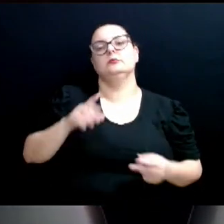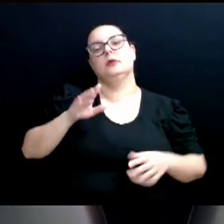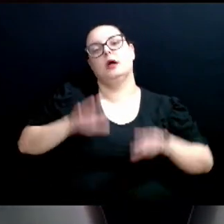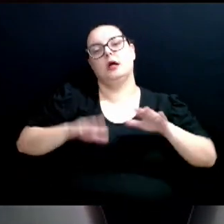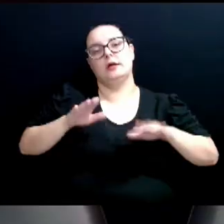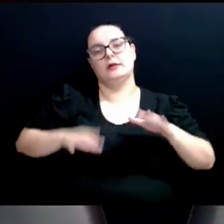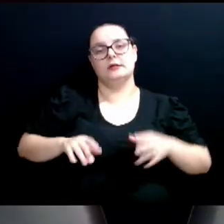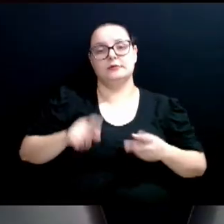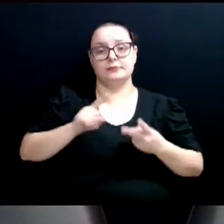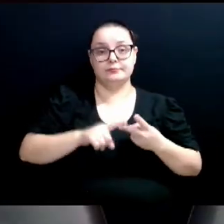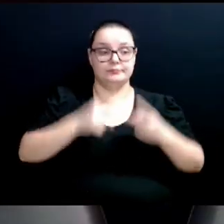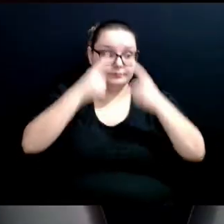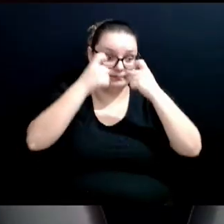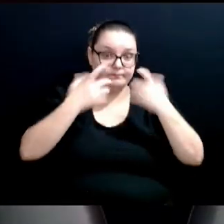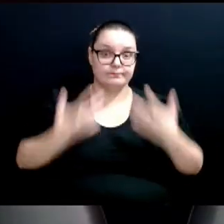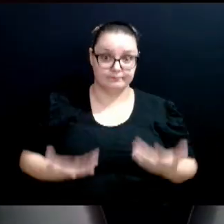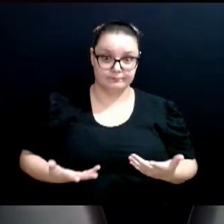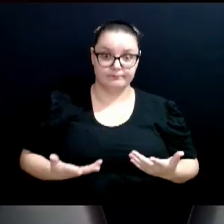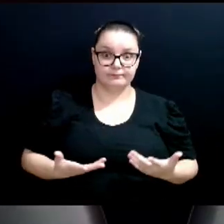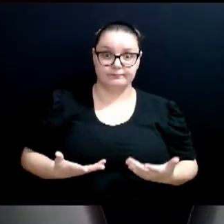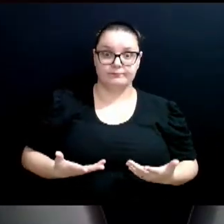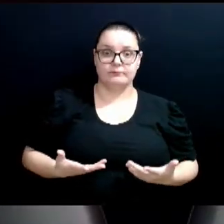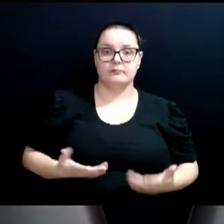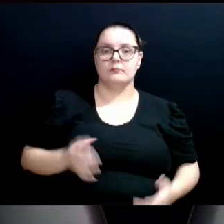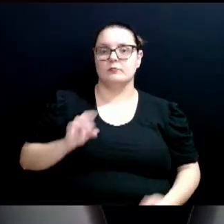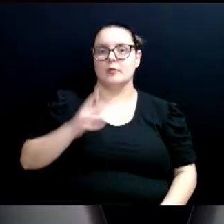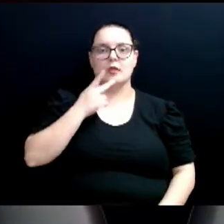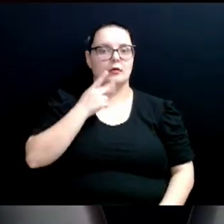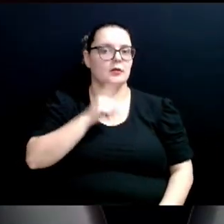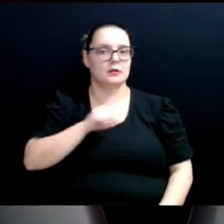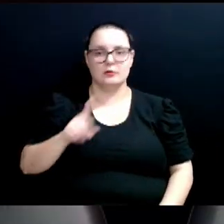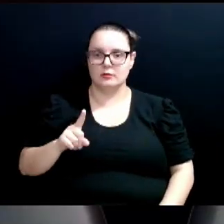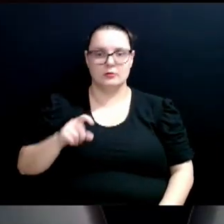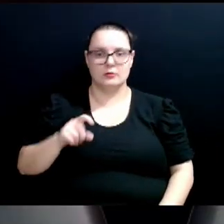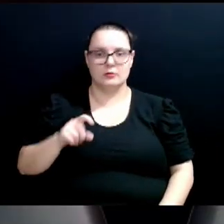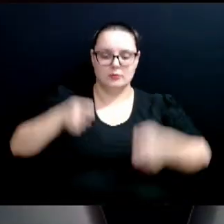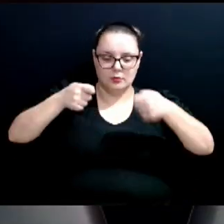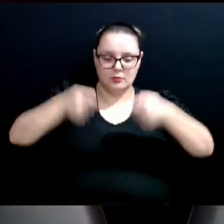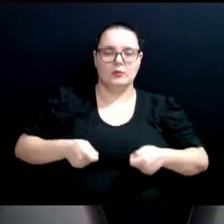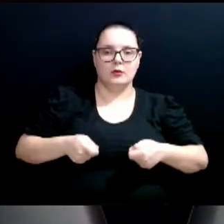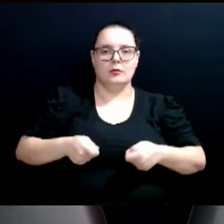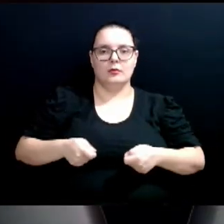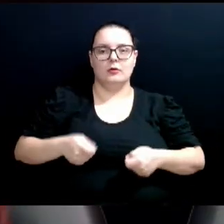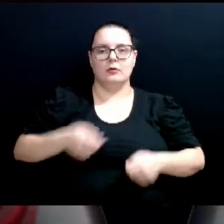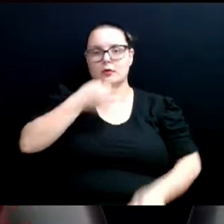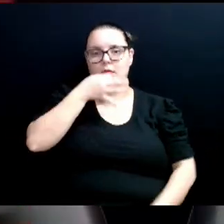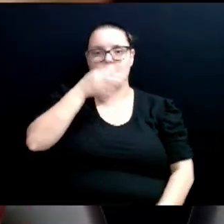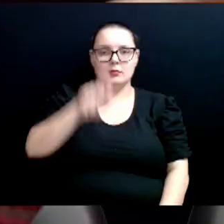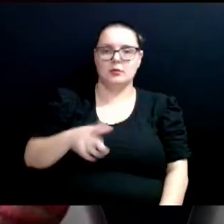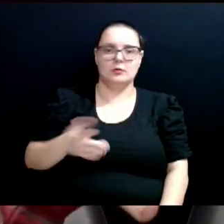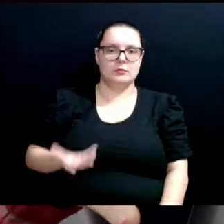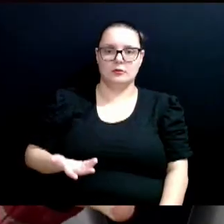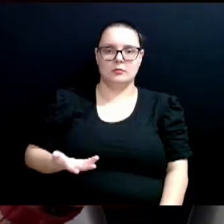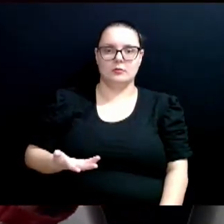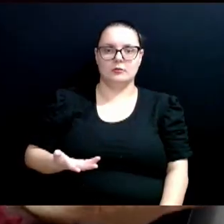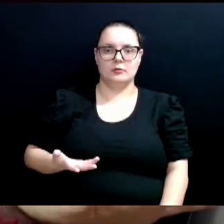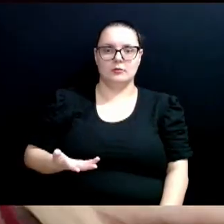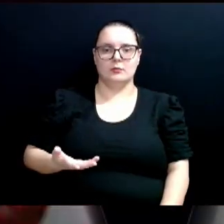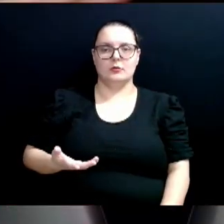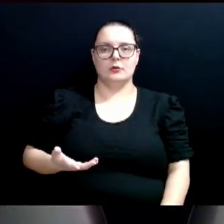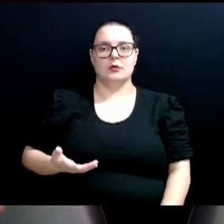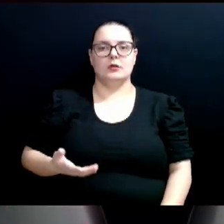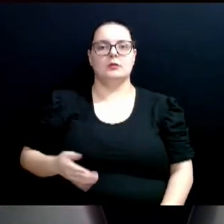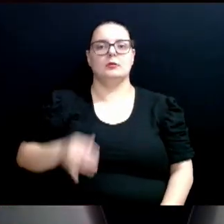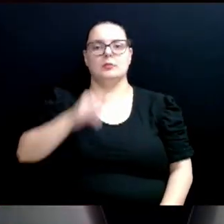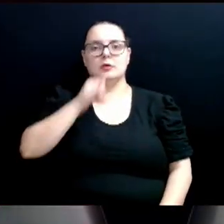é onde só se fala não ou só se impõe a opinião dessa pessoa. Então eu diminuo, por exemplo, a